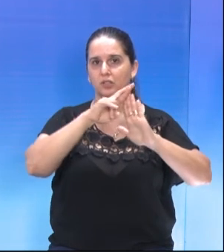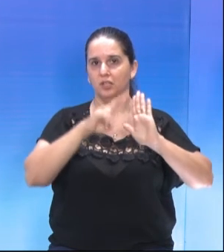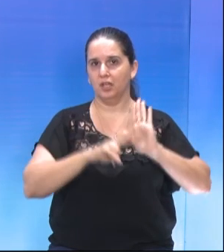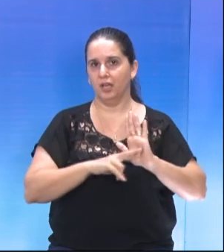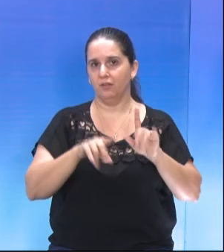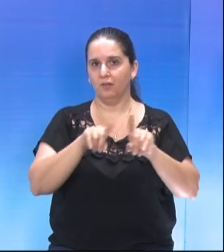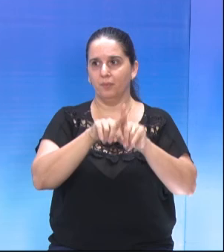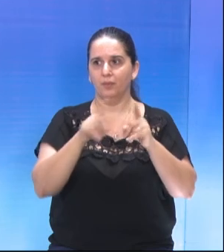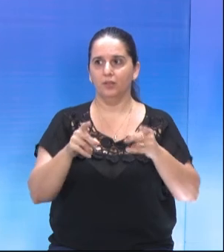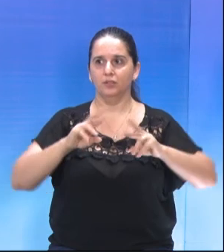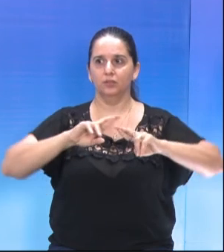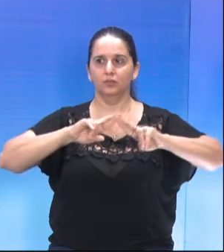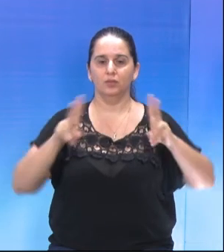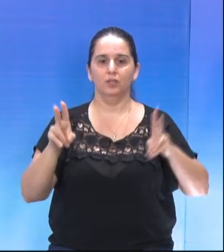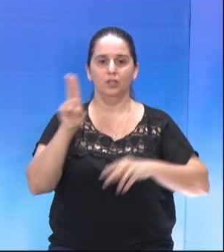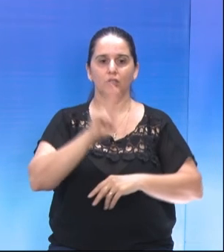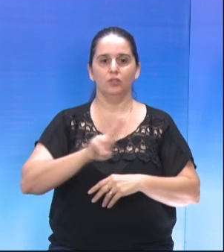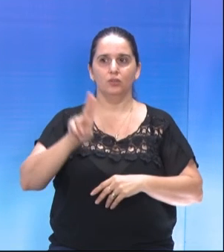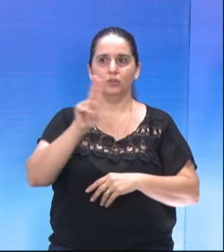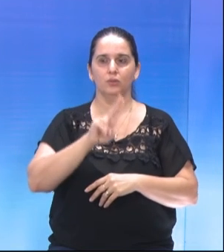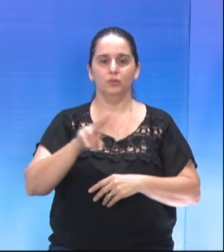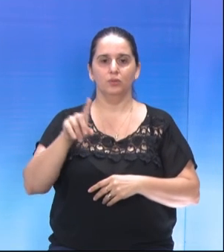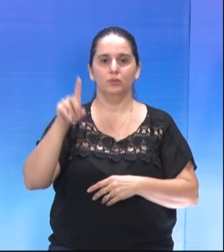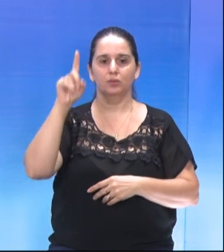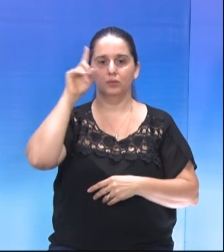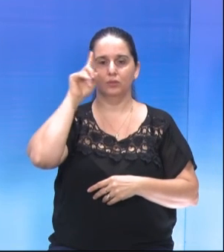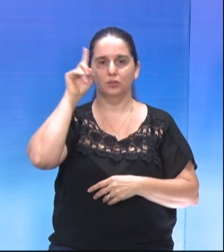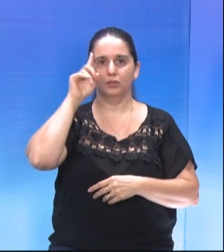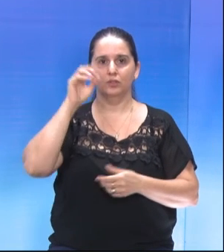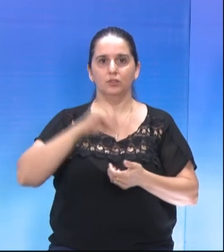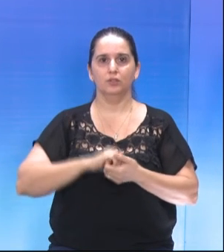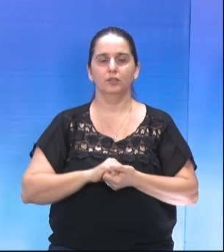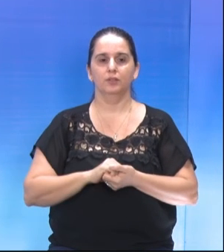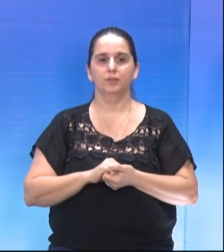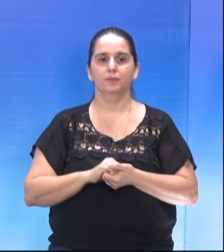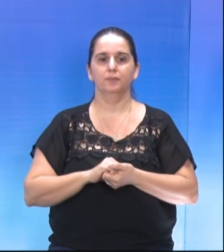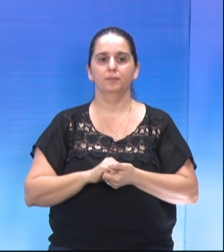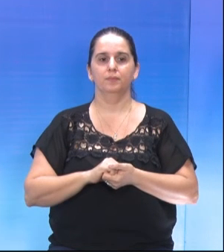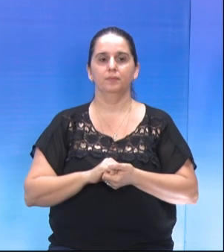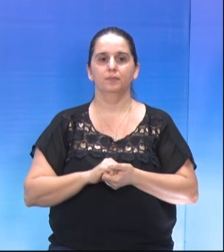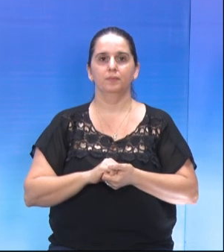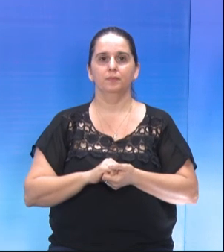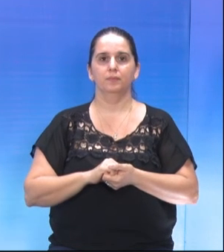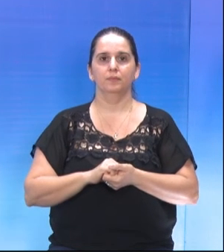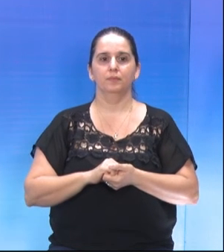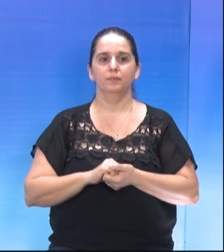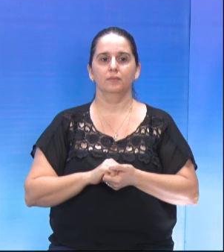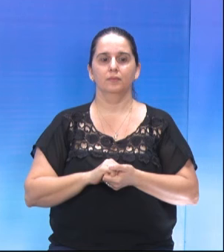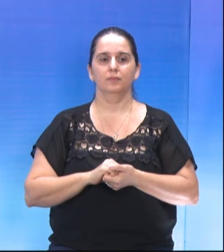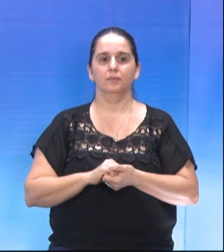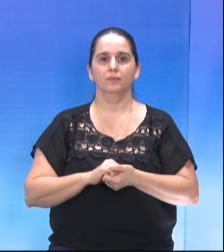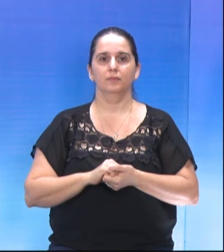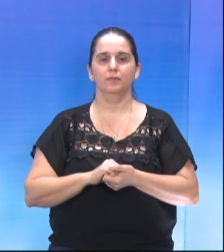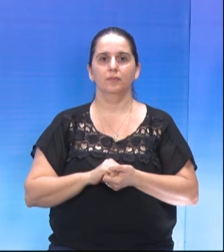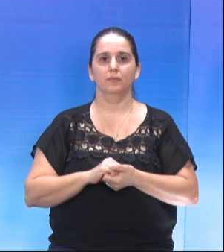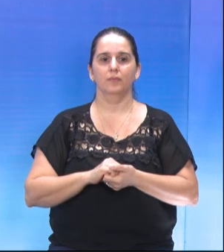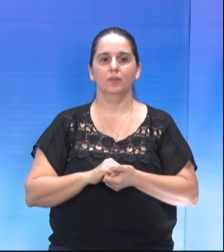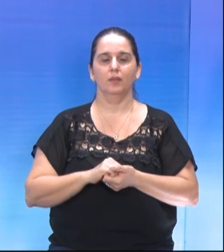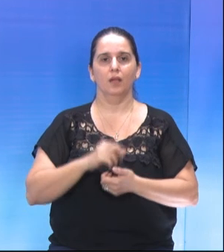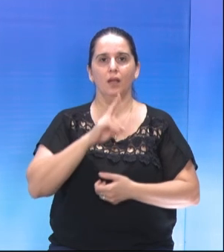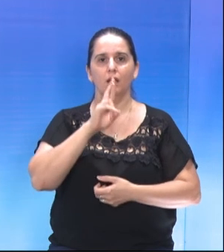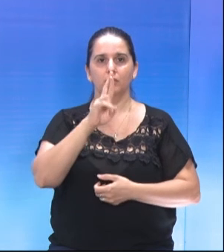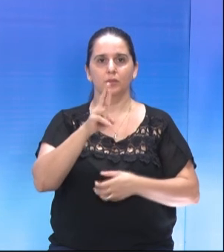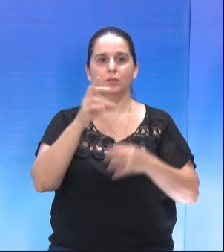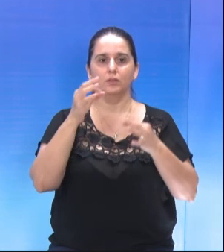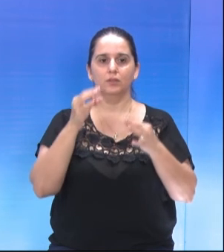por isso se distingue como diferencial a sua função utilitária. E a letra que